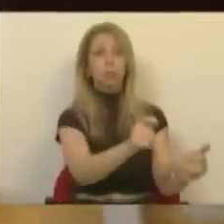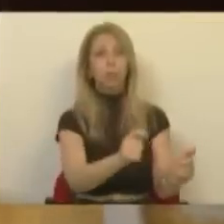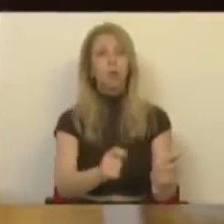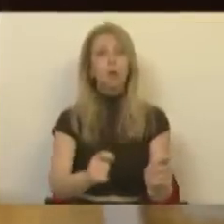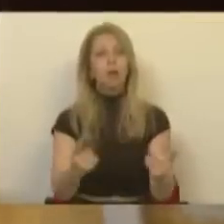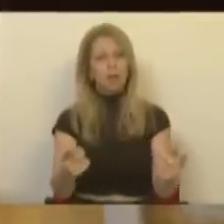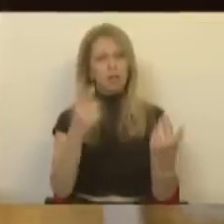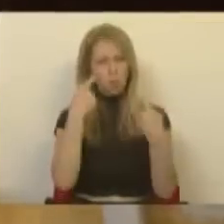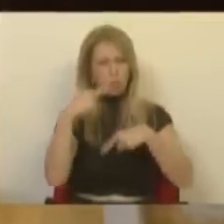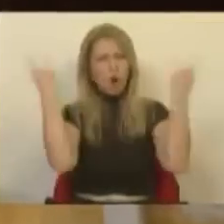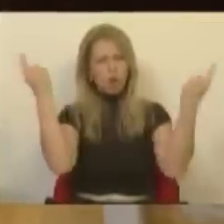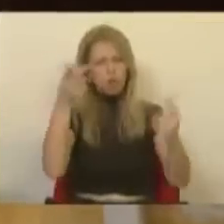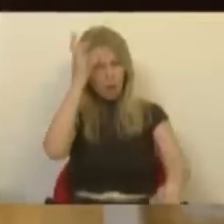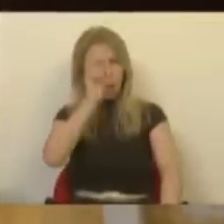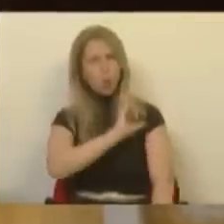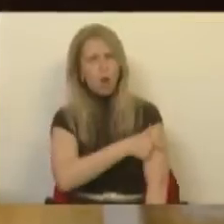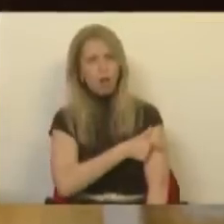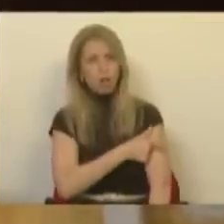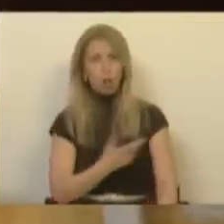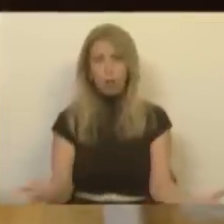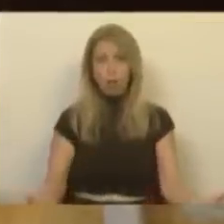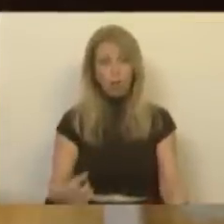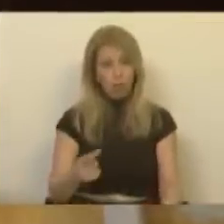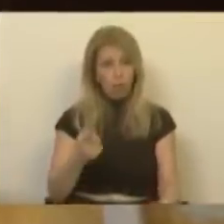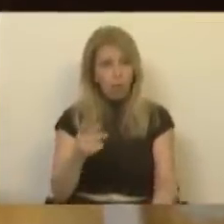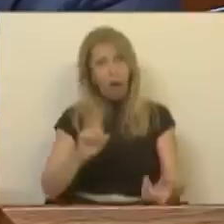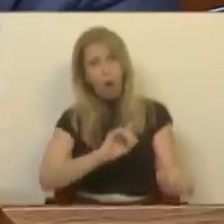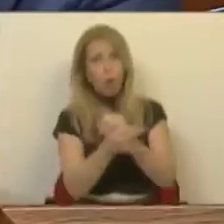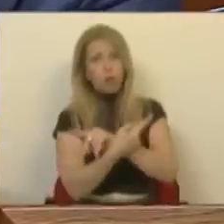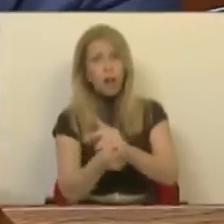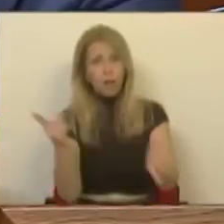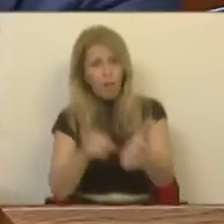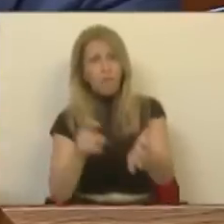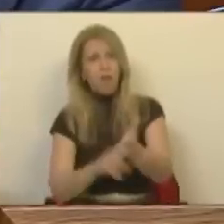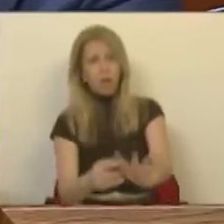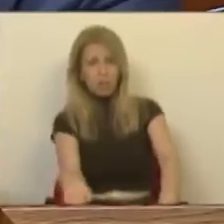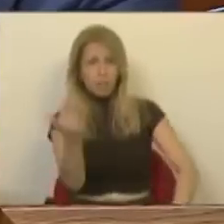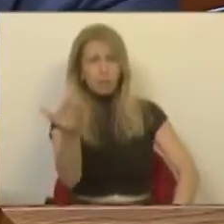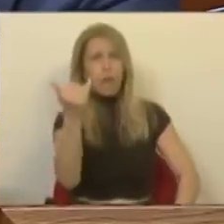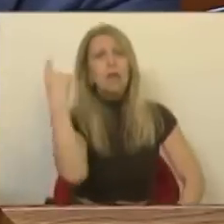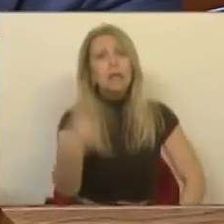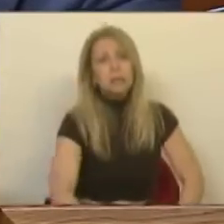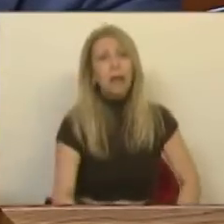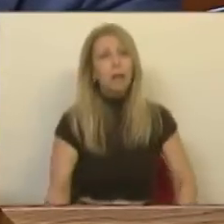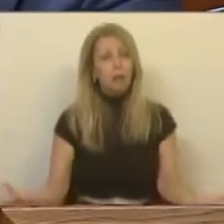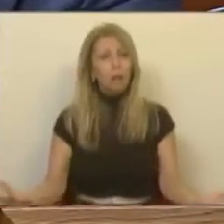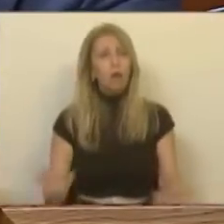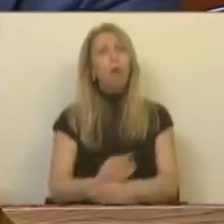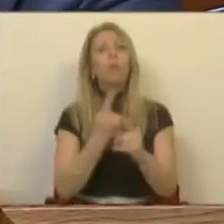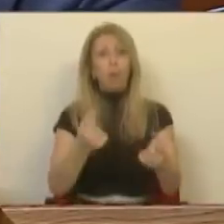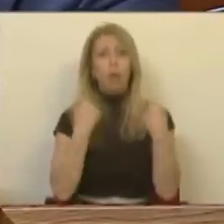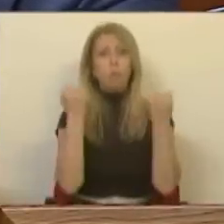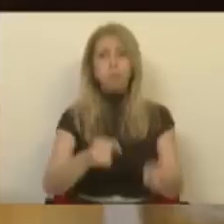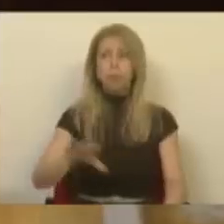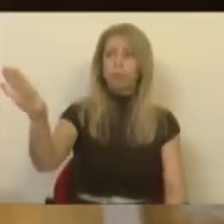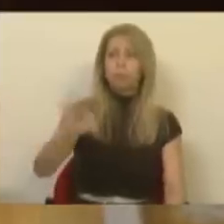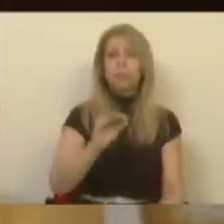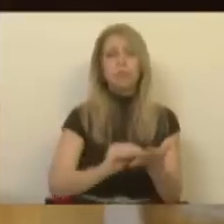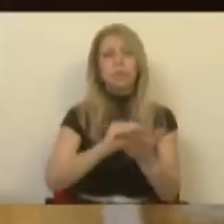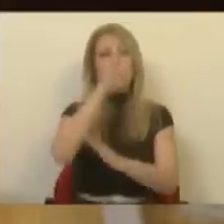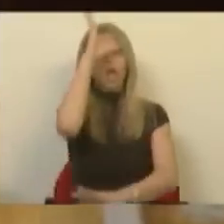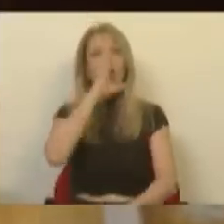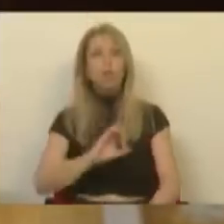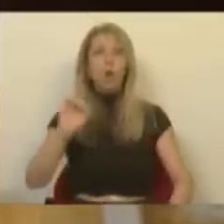isso mostra como ardia e mostra receio porque nem consegue nomear secretários do estado e ministros que sejam